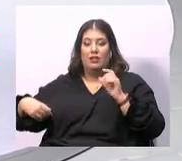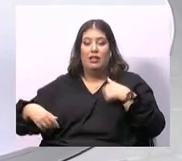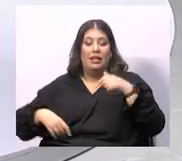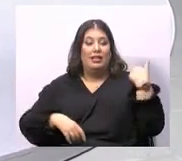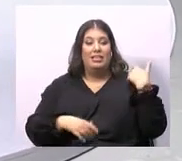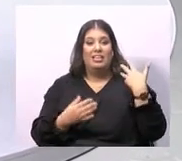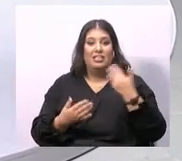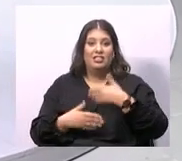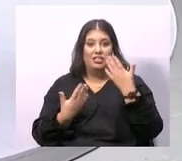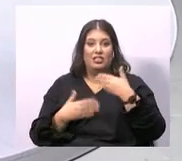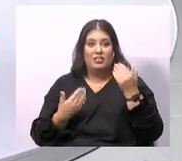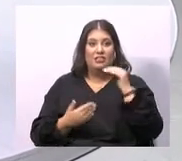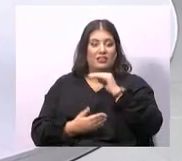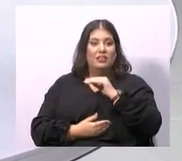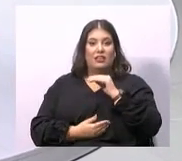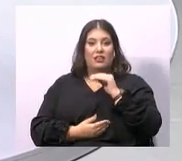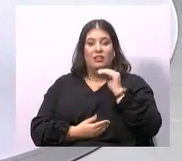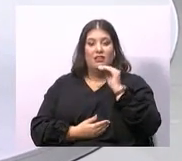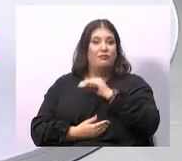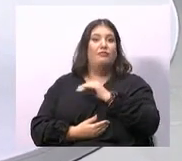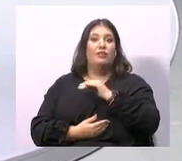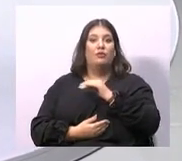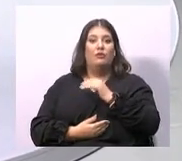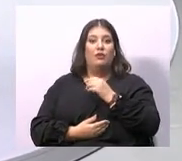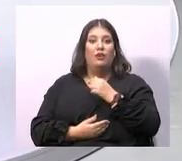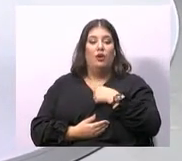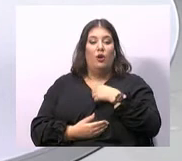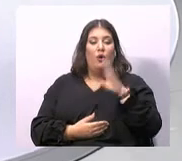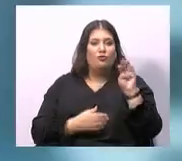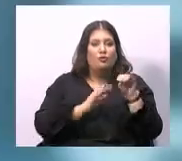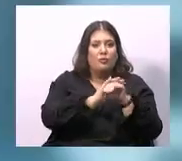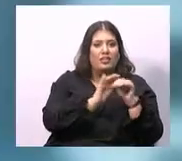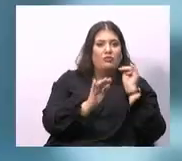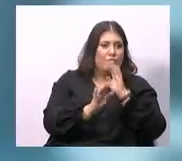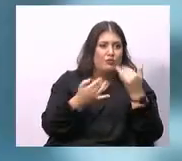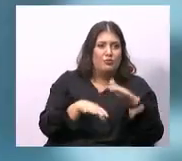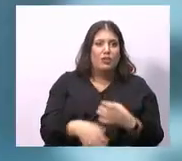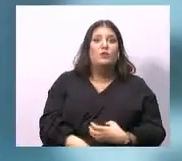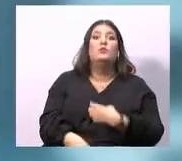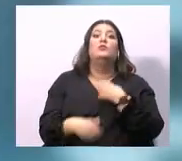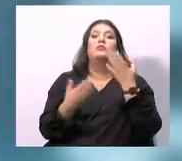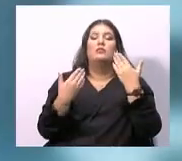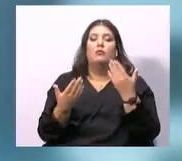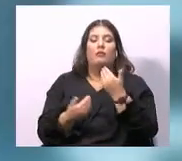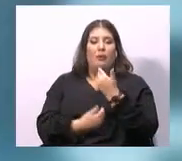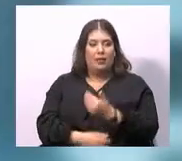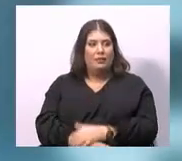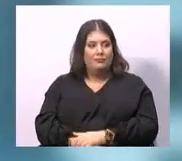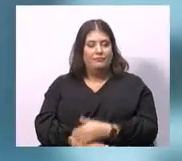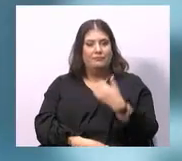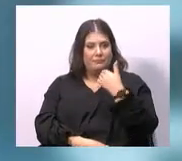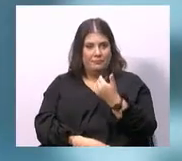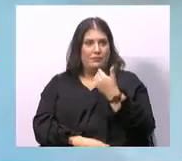frio, eu ponho a mão nos pés, estão gelados, mas eu sinto um calor enorme. Muito bem. Muito obrigado, Sr. Manuel.